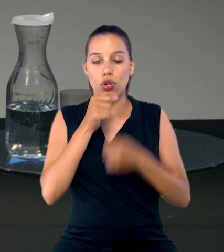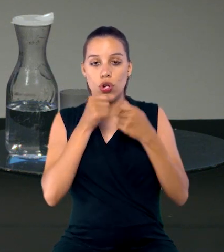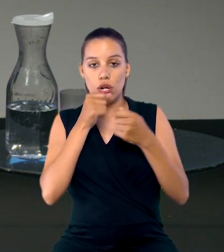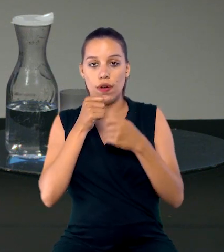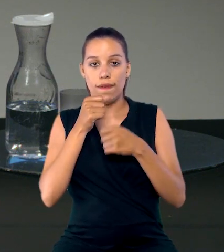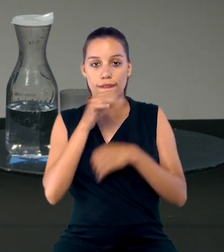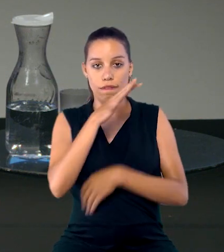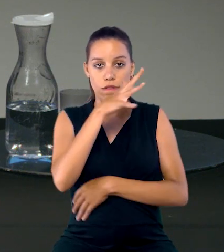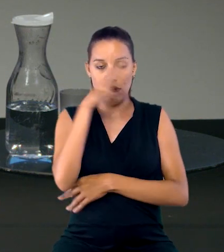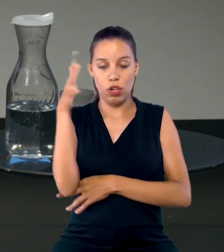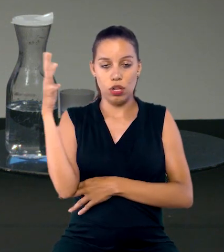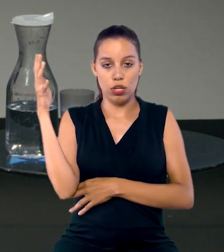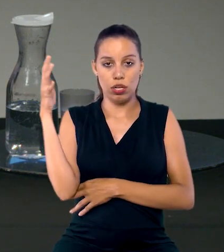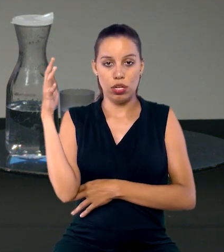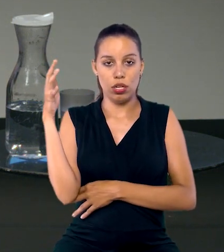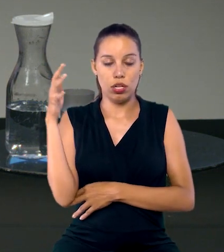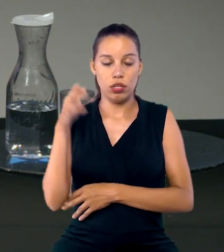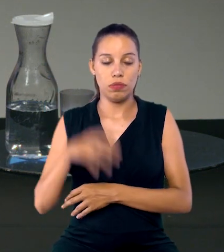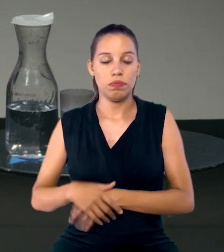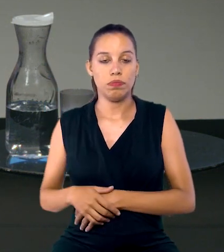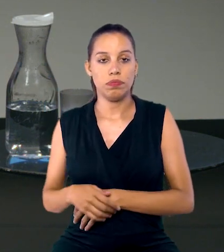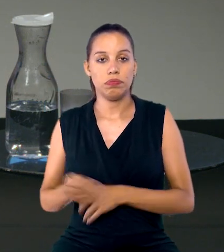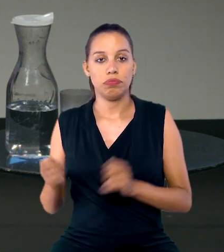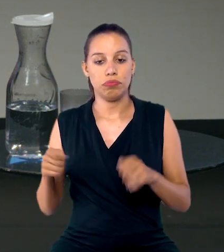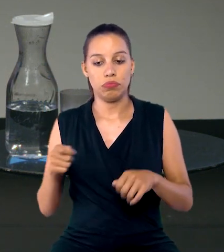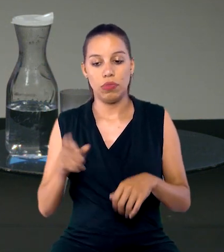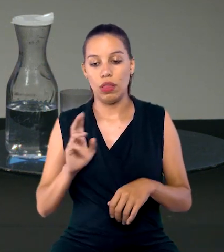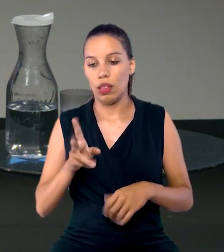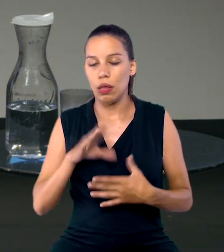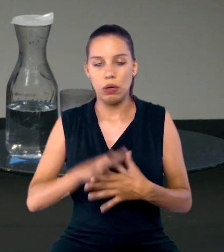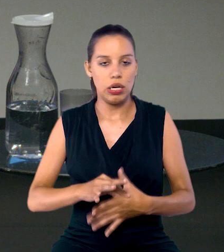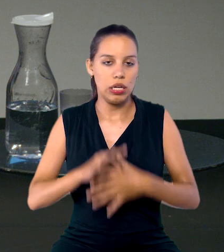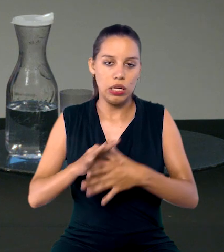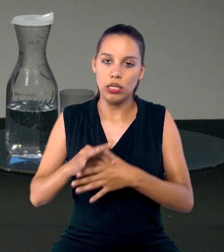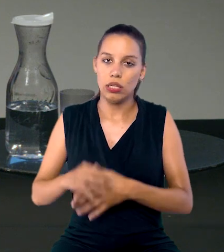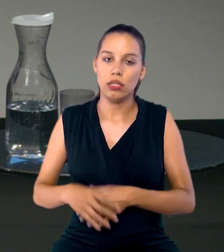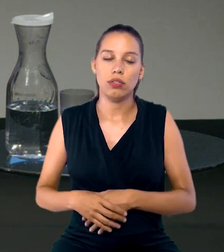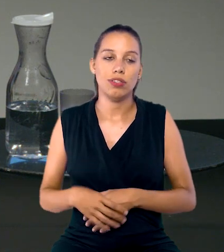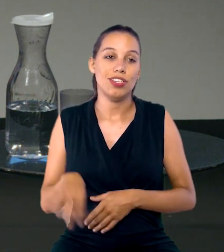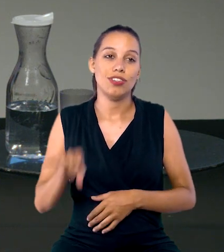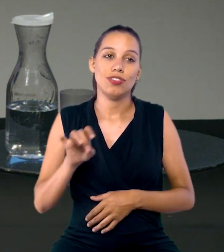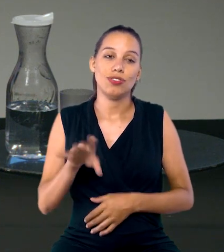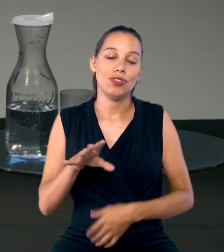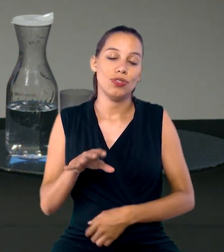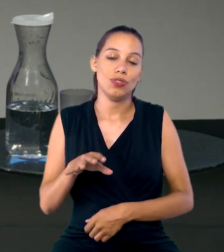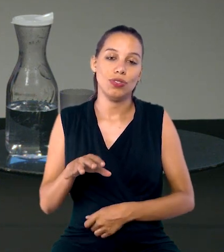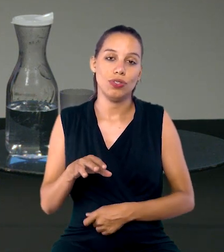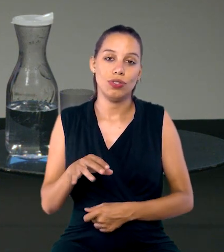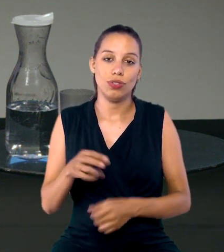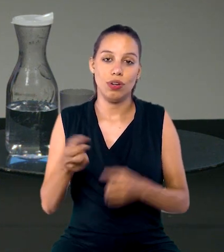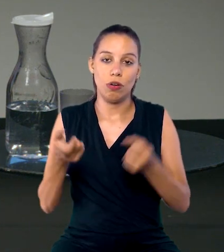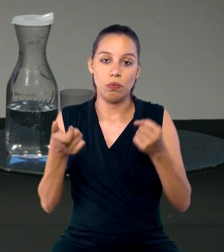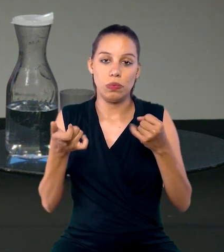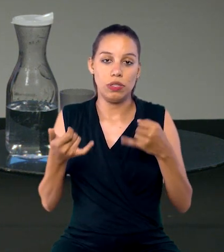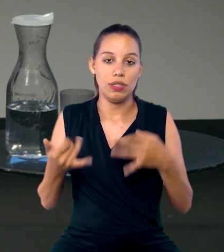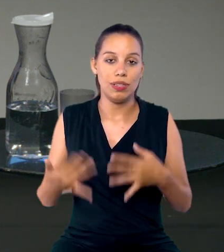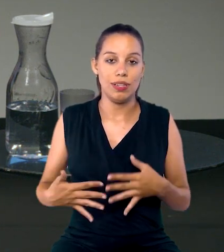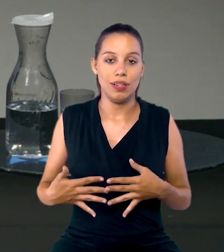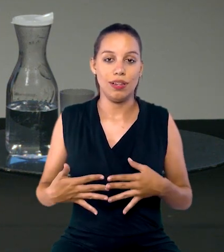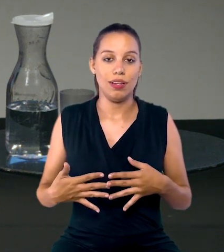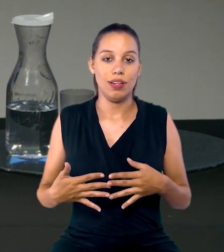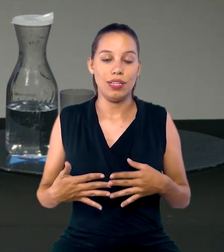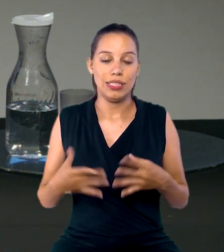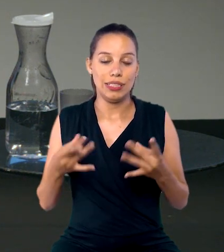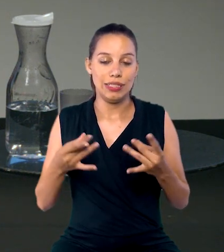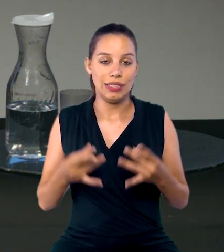floresta, inclusive, né, nas posições de liderança. E, então, essa é a parte mais... É o